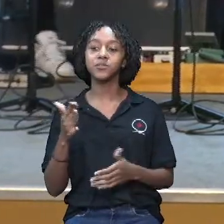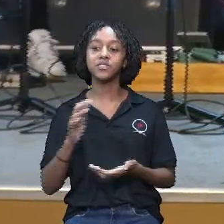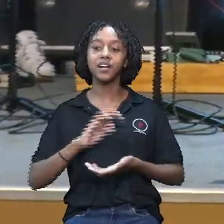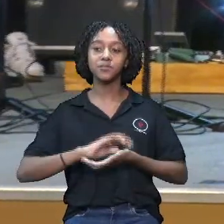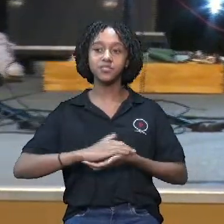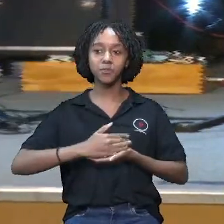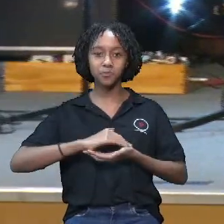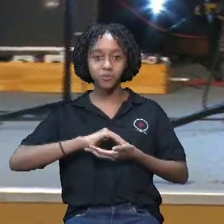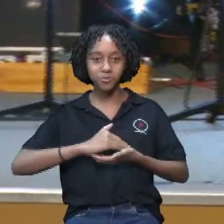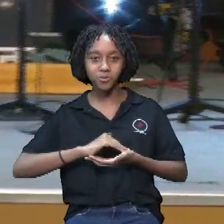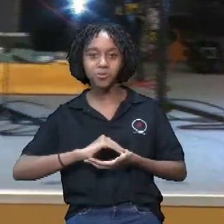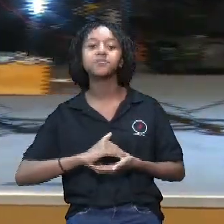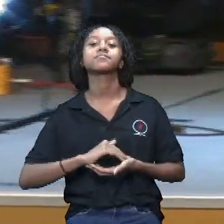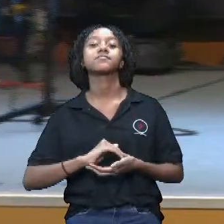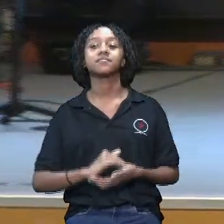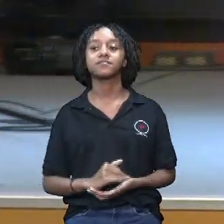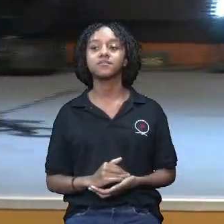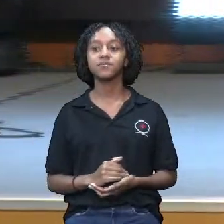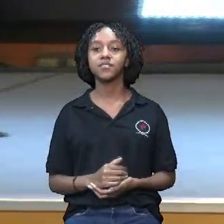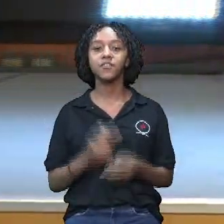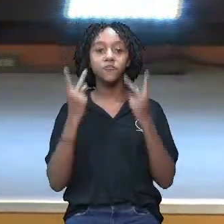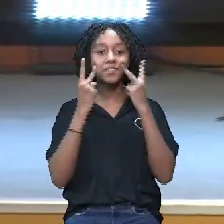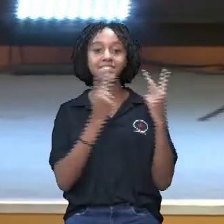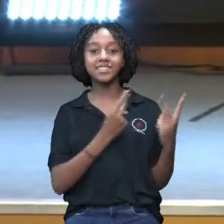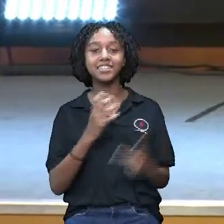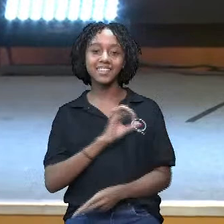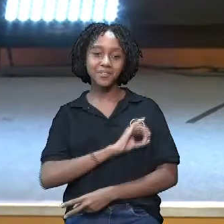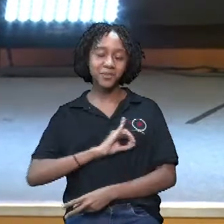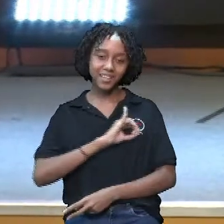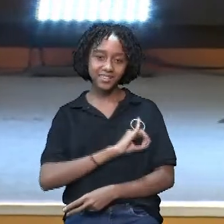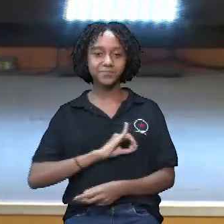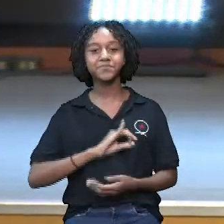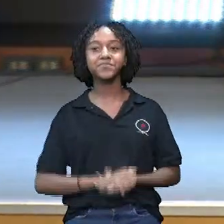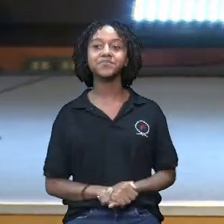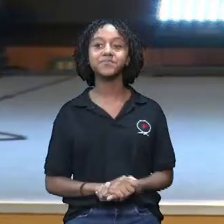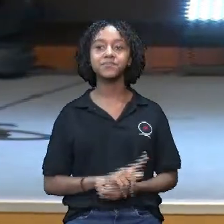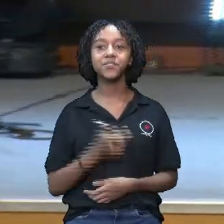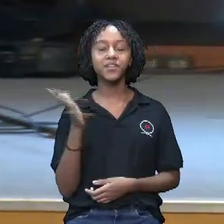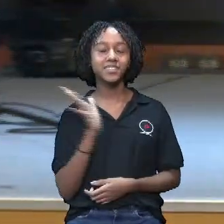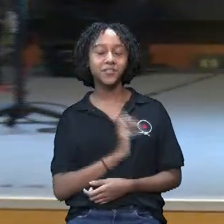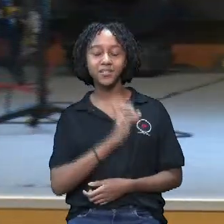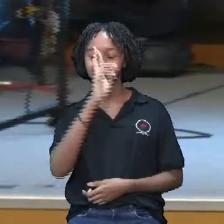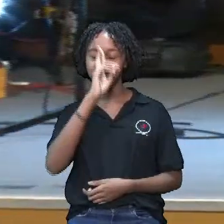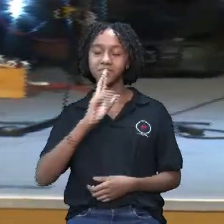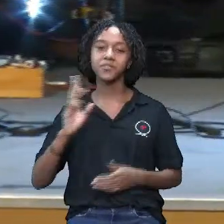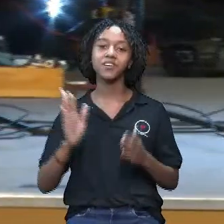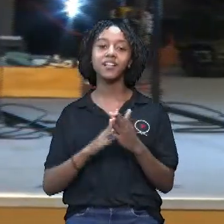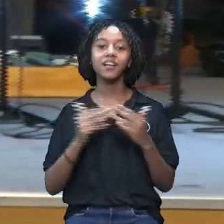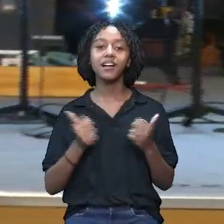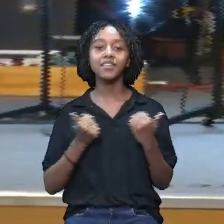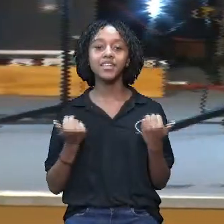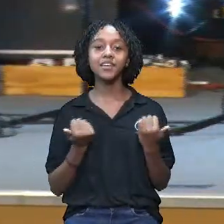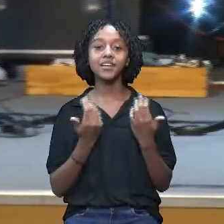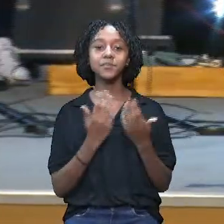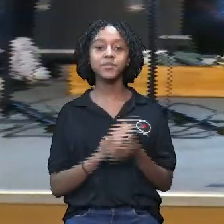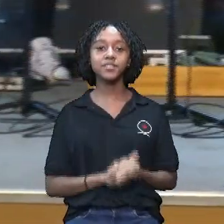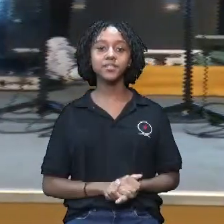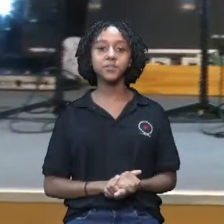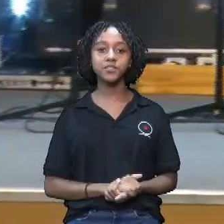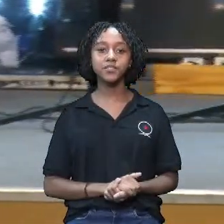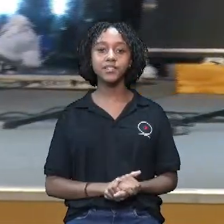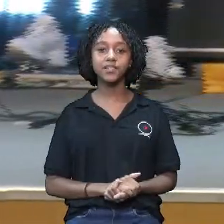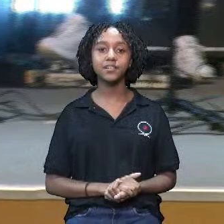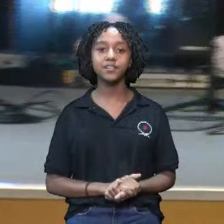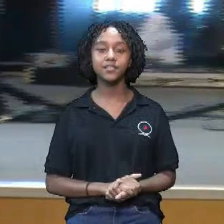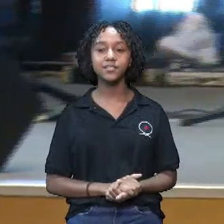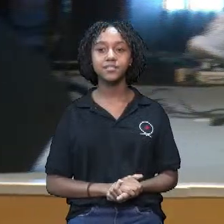que cidade gostosa que é lá. Mas vamos adorar o Senhor. Aleluia, você está no melhor lugar.